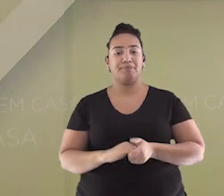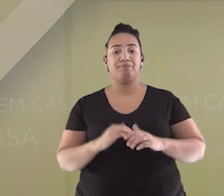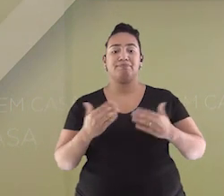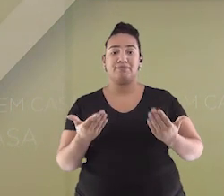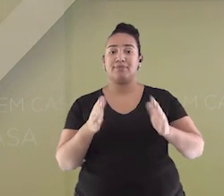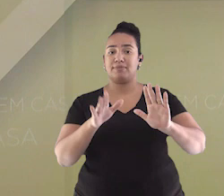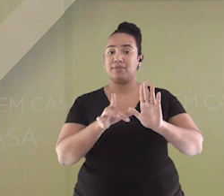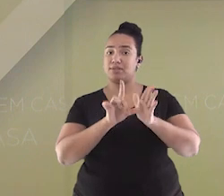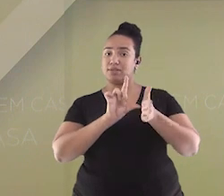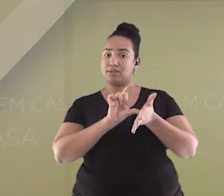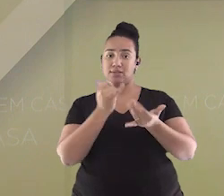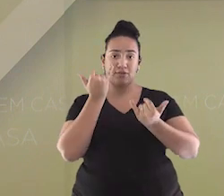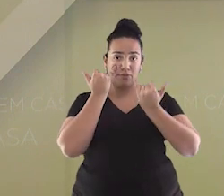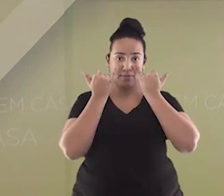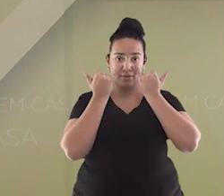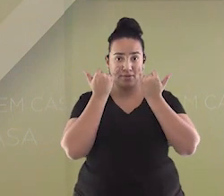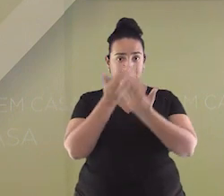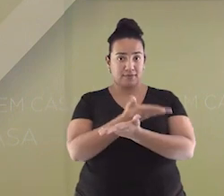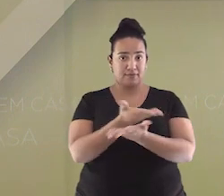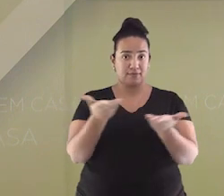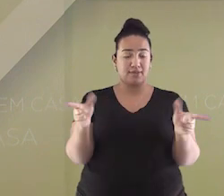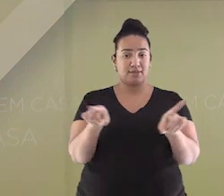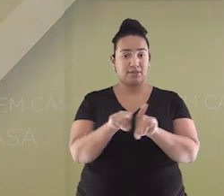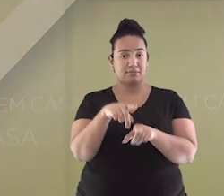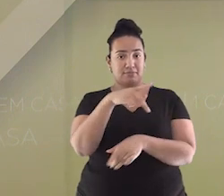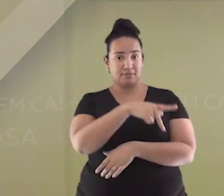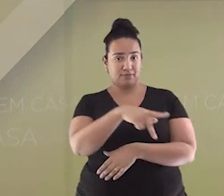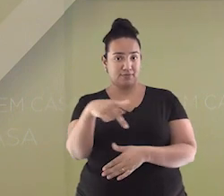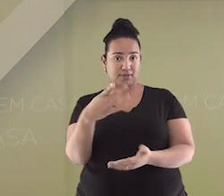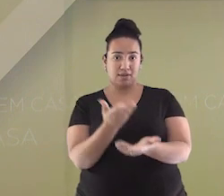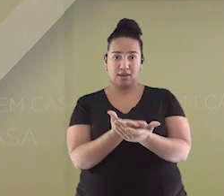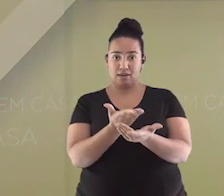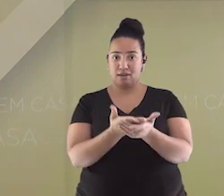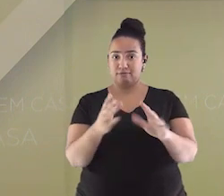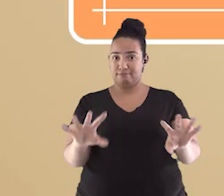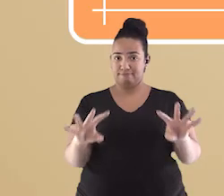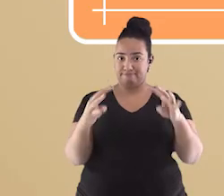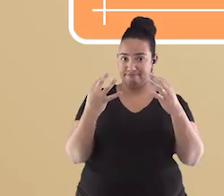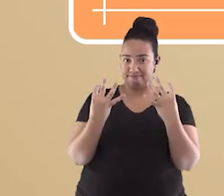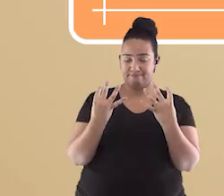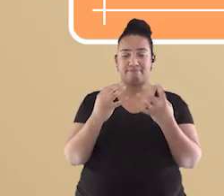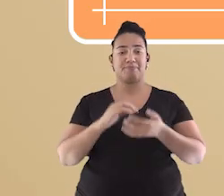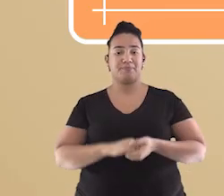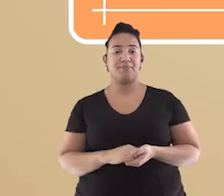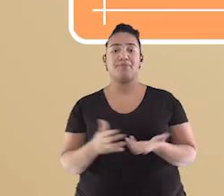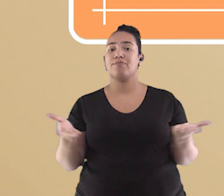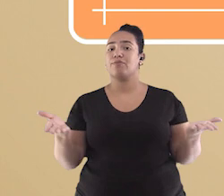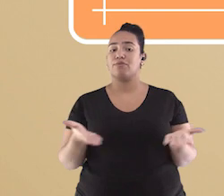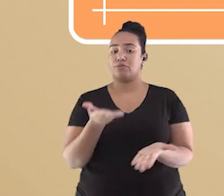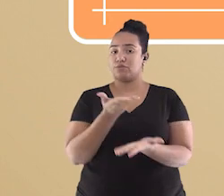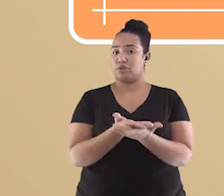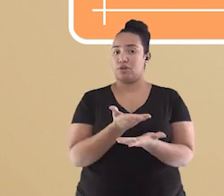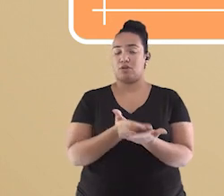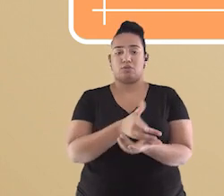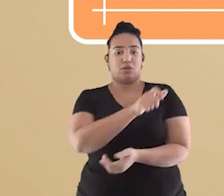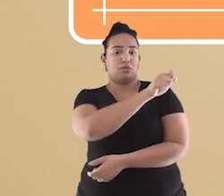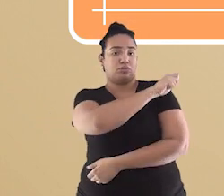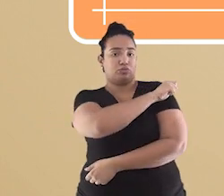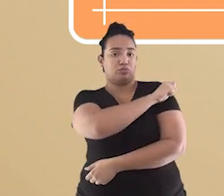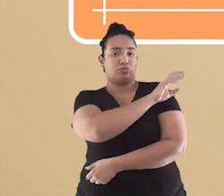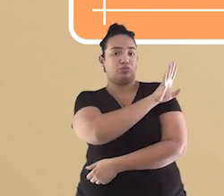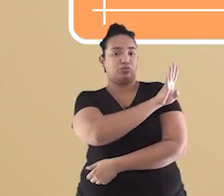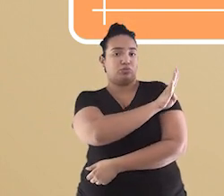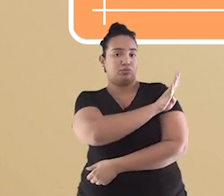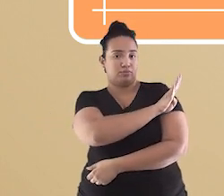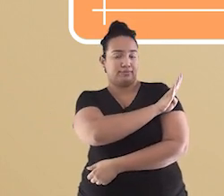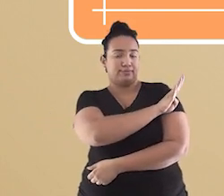começar, vou passar algumas informações para vocês e para os professores que estão nos assistindo. A aula de hoje é destinada aos estudantes do 4º